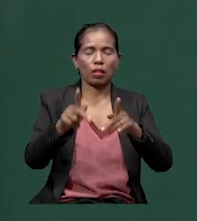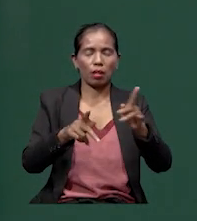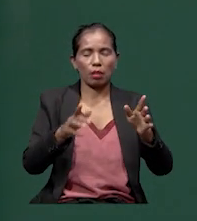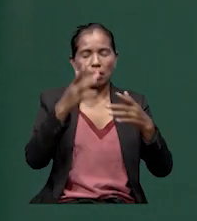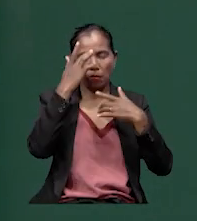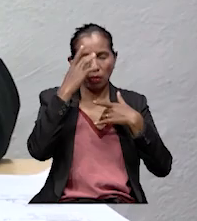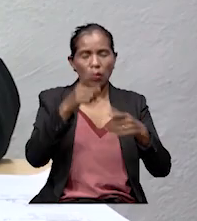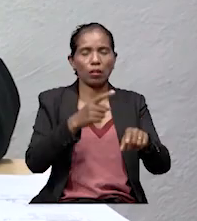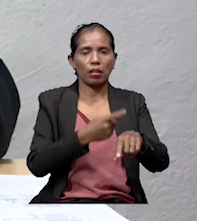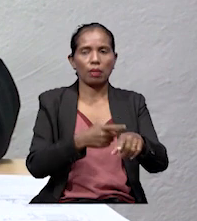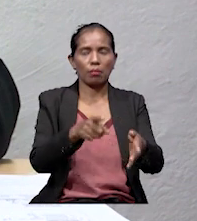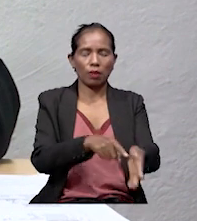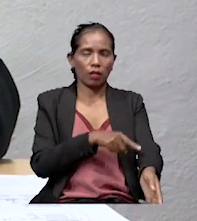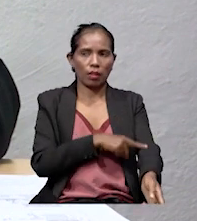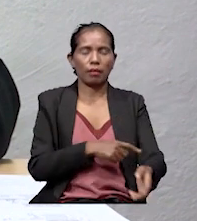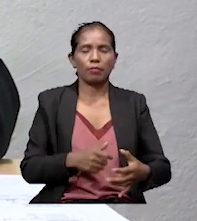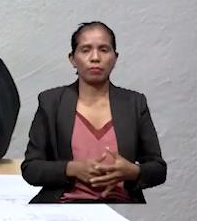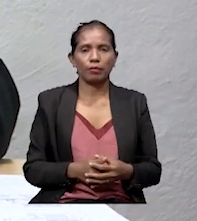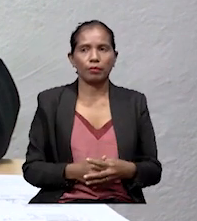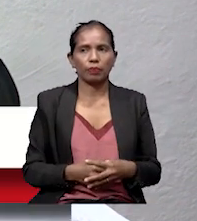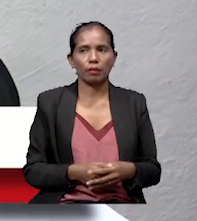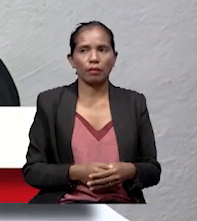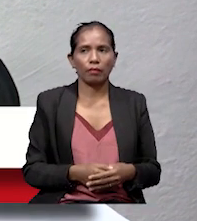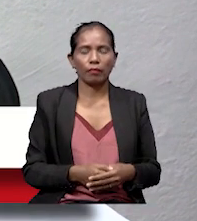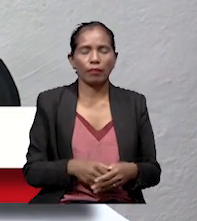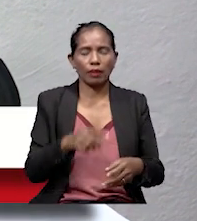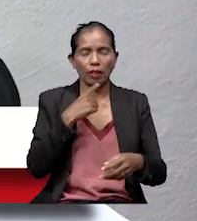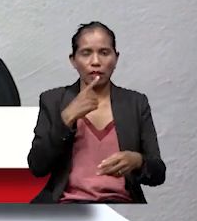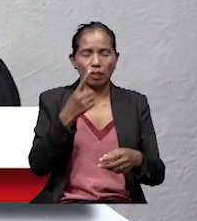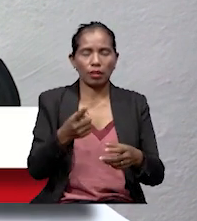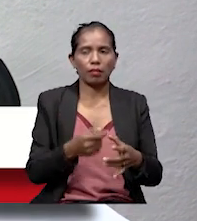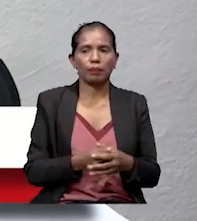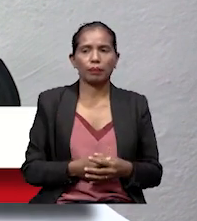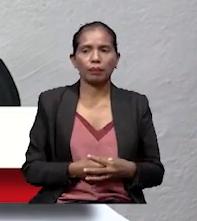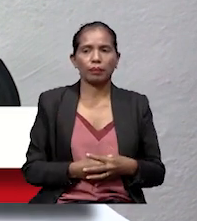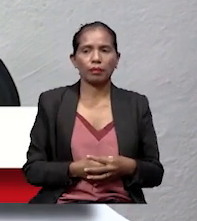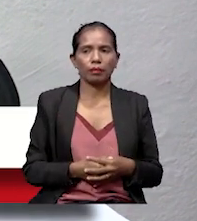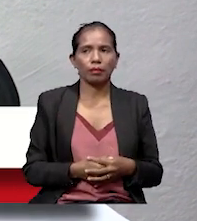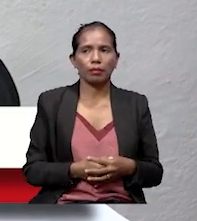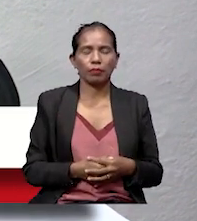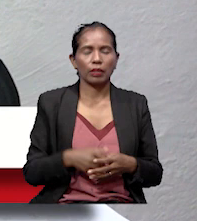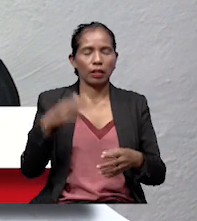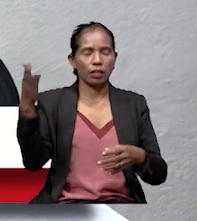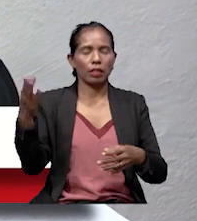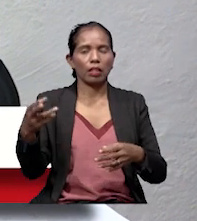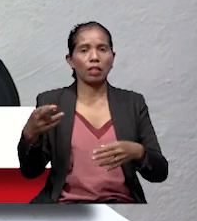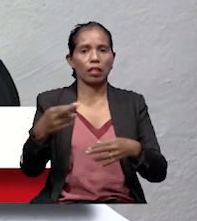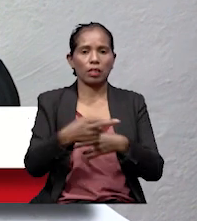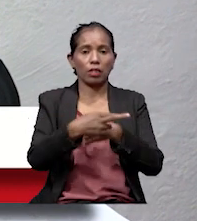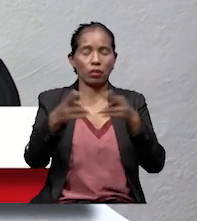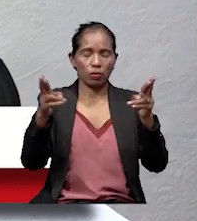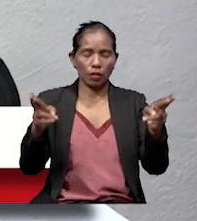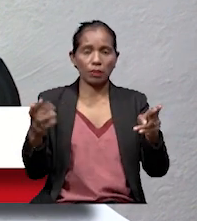duração pleur. Unidade de pediatria, reconhece que a iha sala na bane sira uza